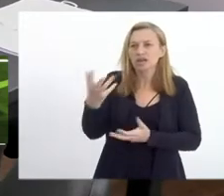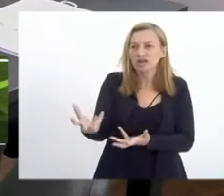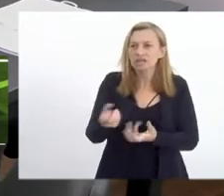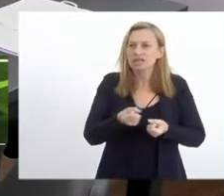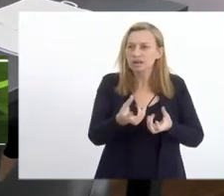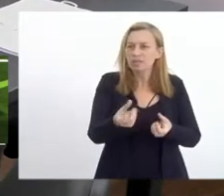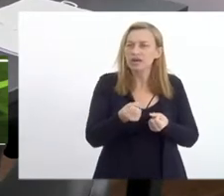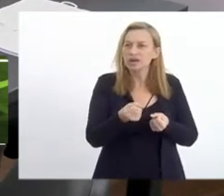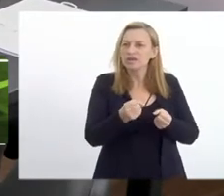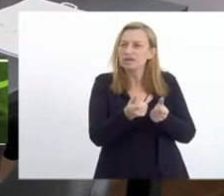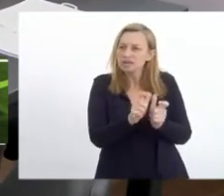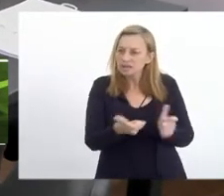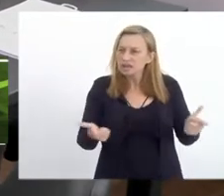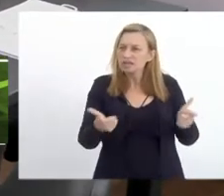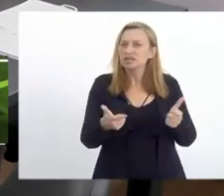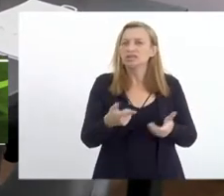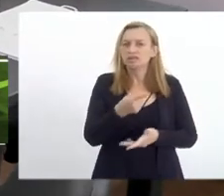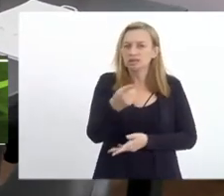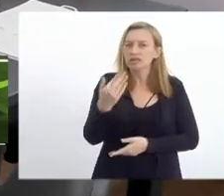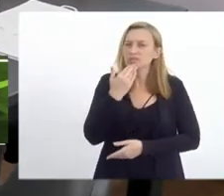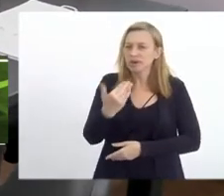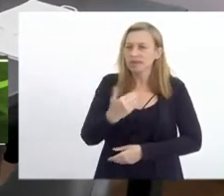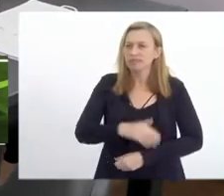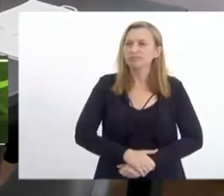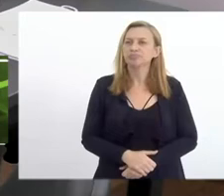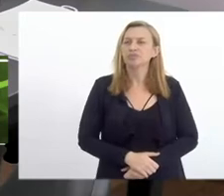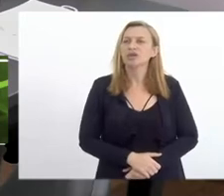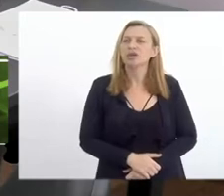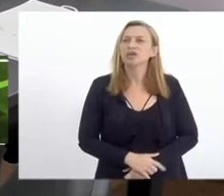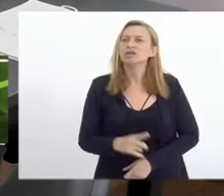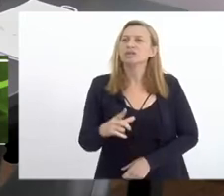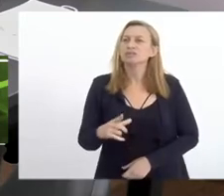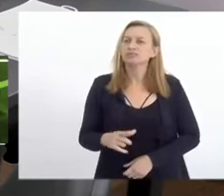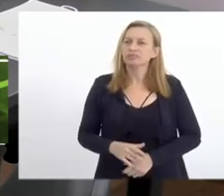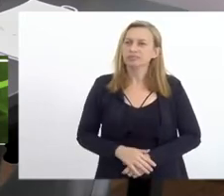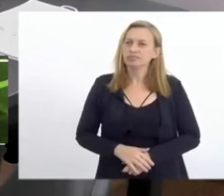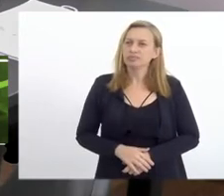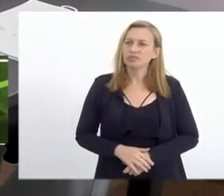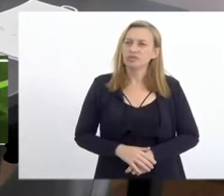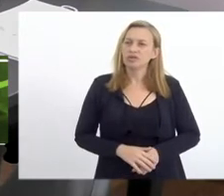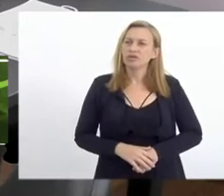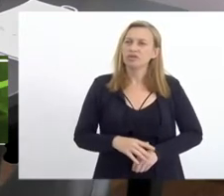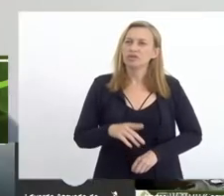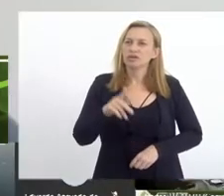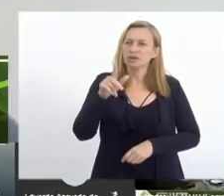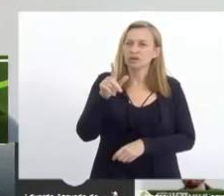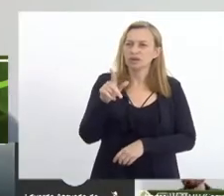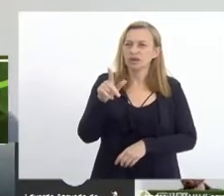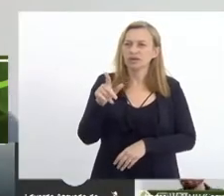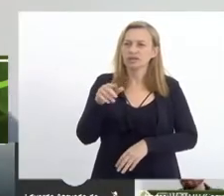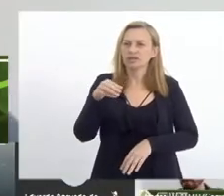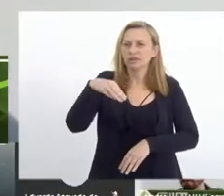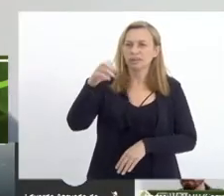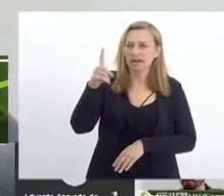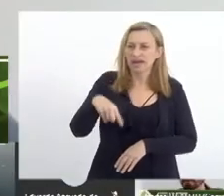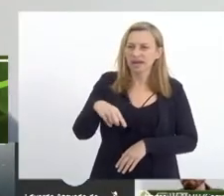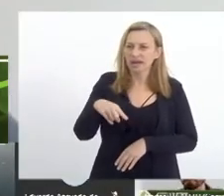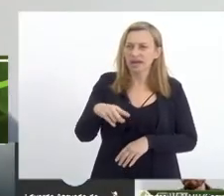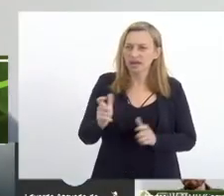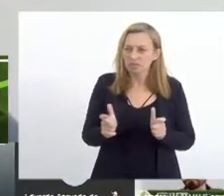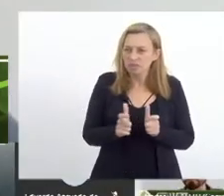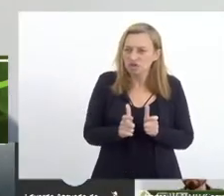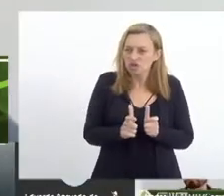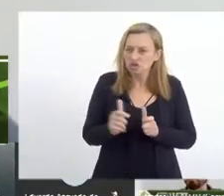essa expansão que vocês tanto solicitam. Alguém Exatamente. Do virtual... O aeroporto de Macaé, ele só pousa até o ATR, uma da nave pequena,